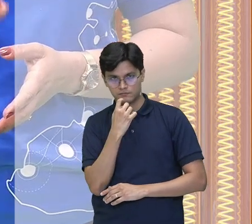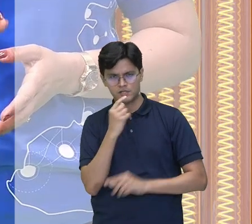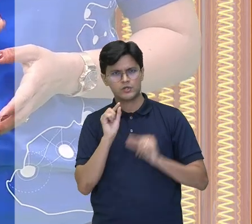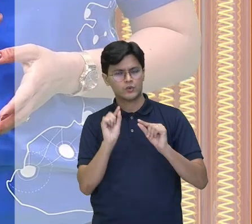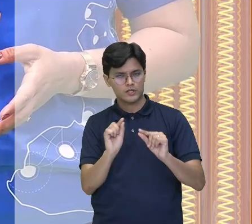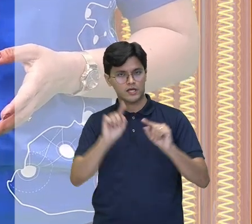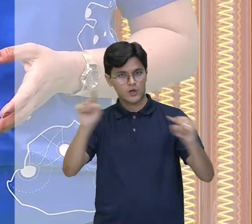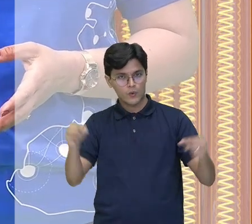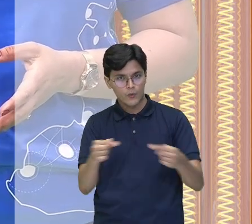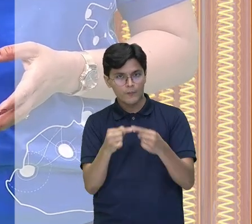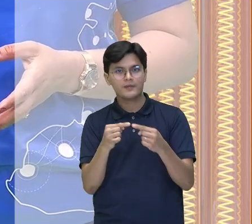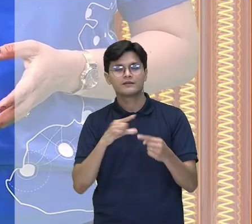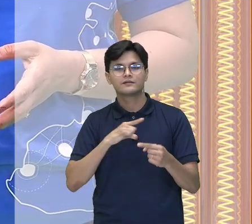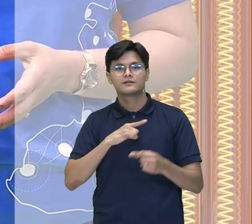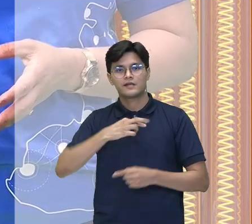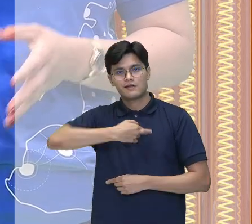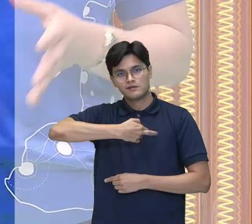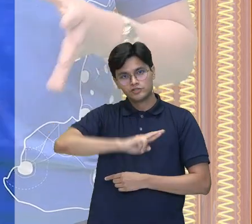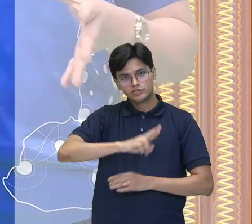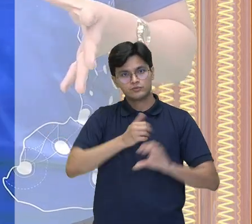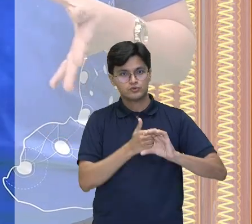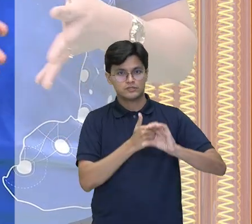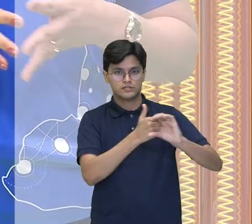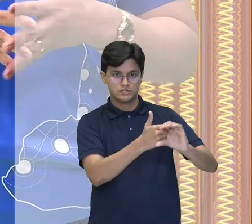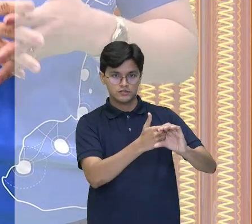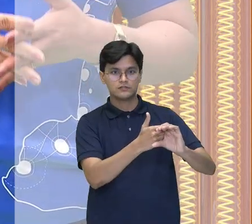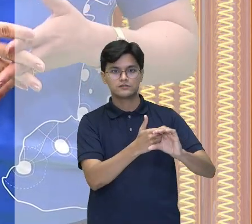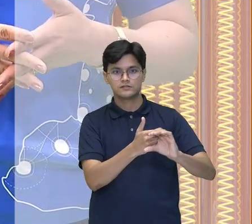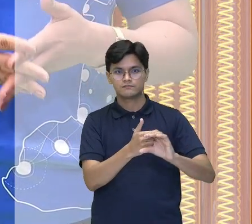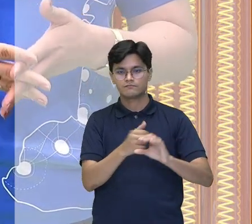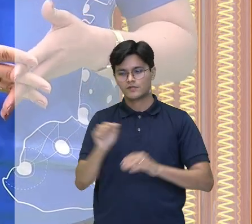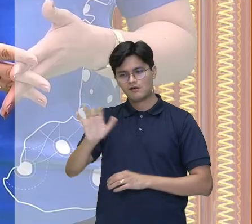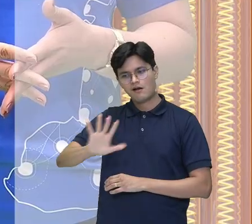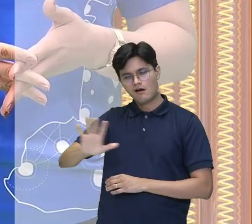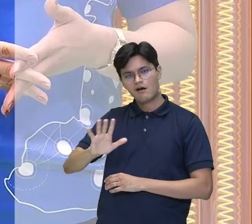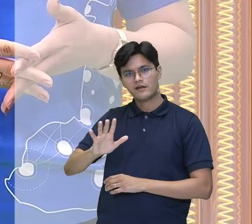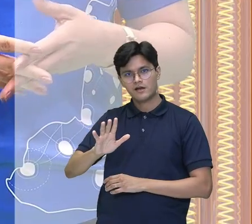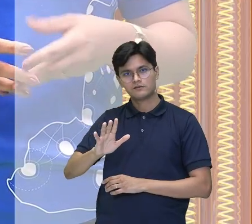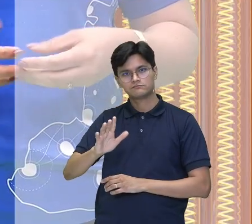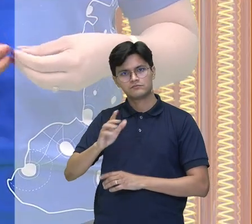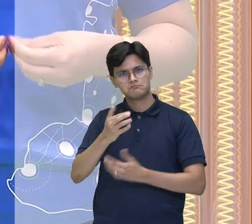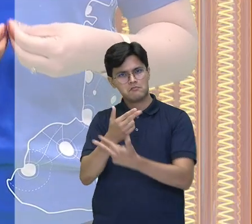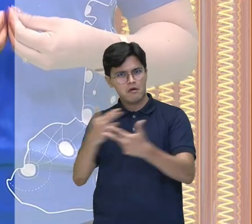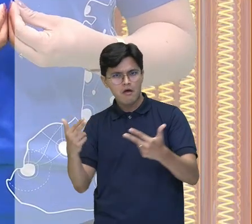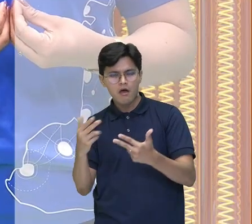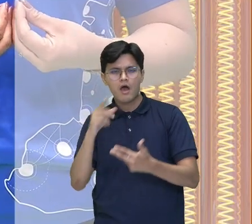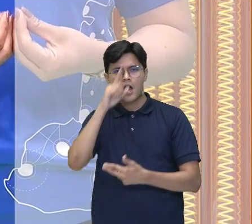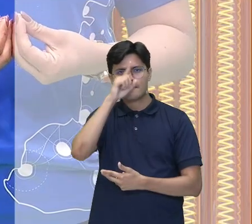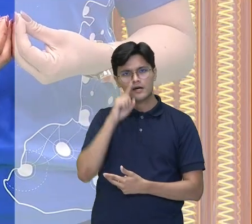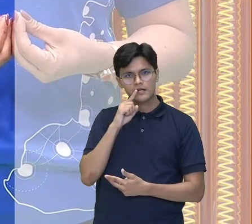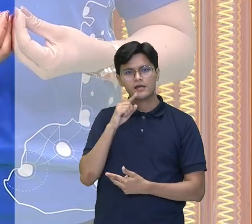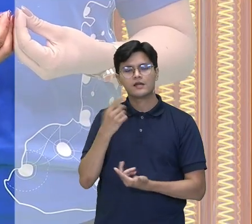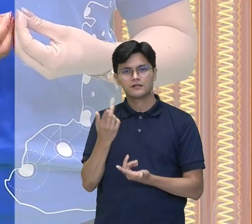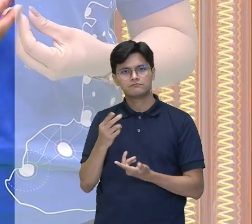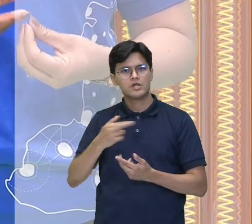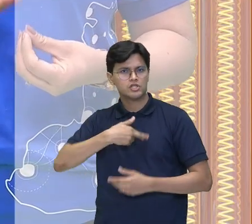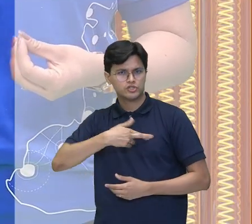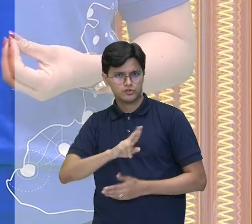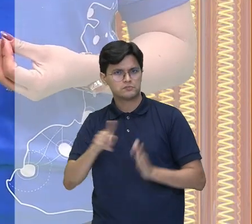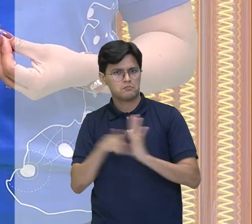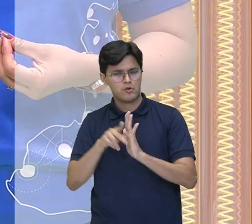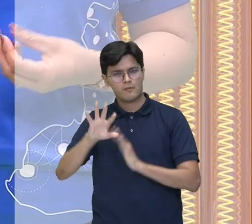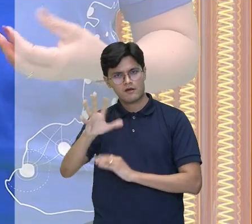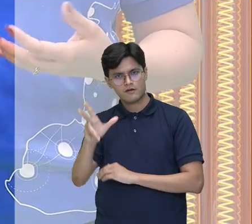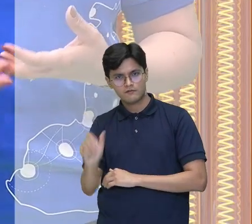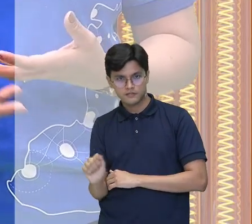em amarelo as religiões nativas. Então, os africanos tiveram contato com a religião muçulmana a partir do